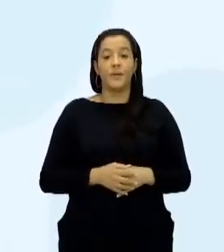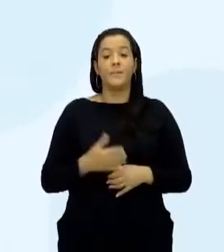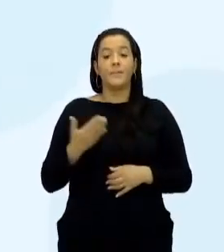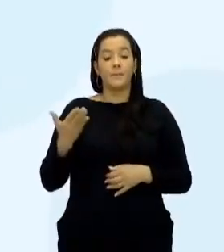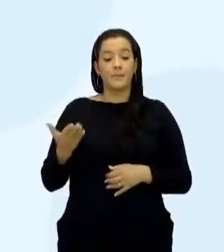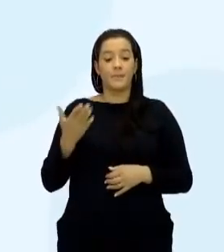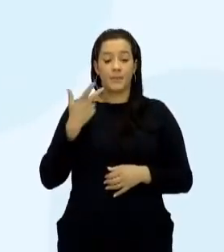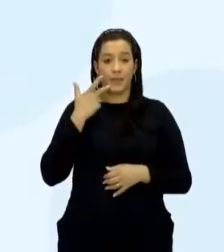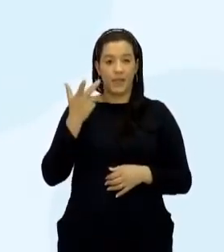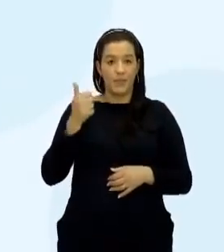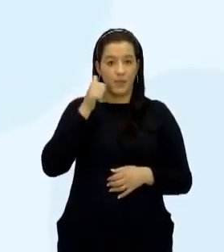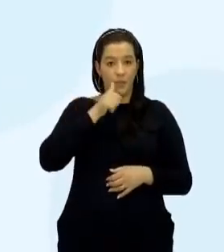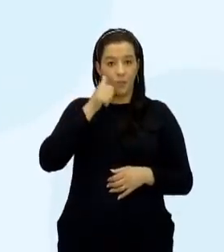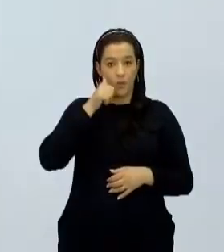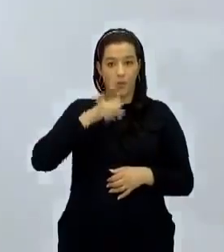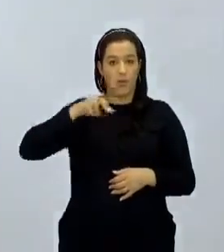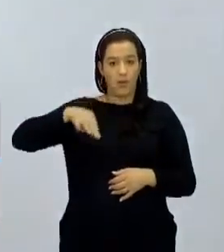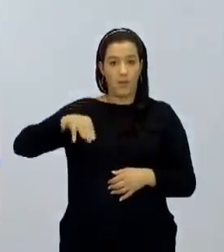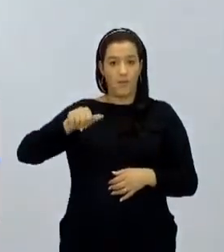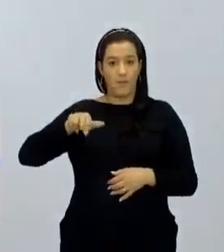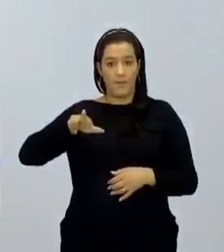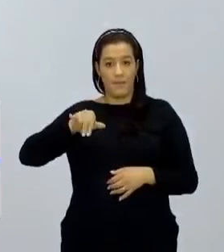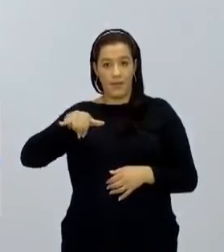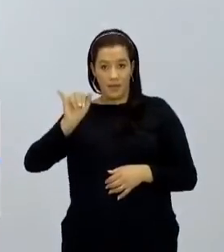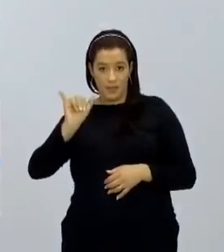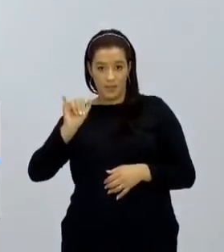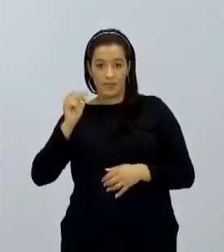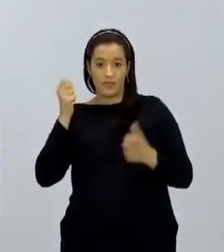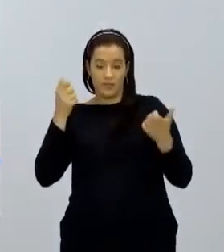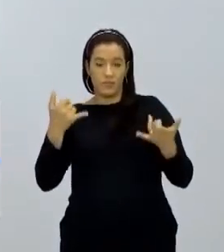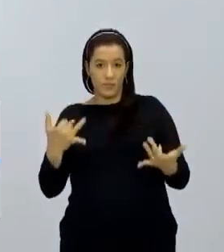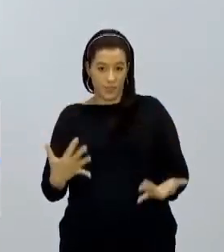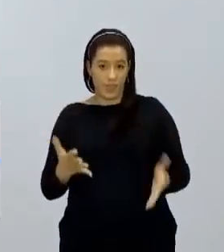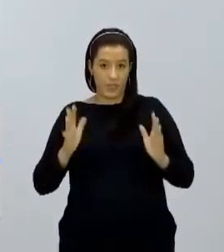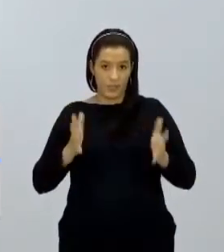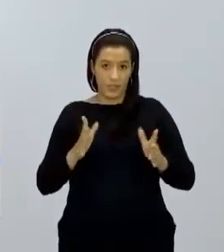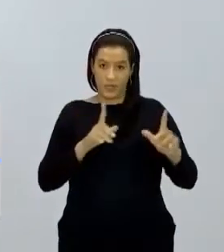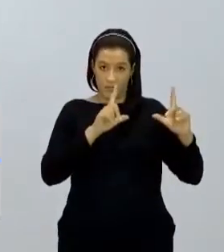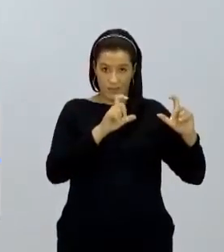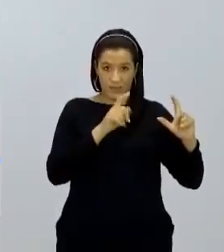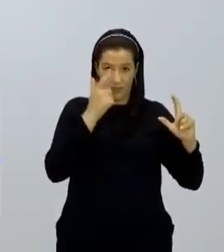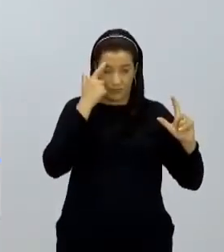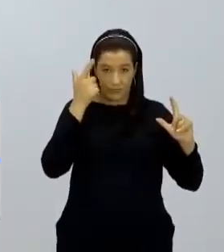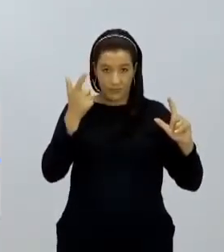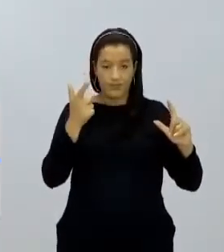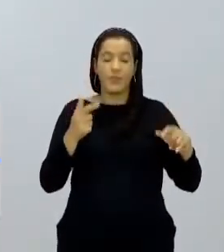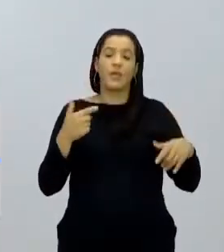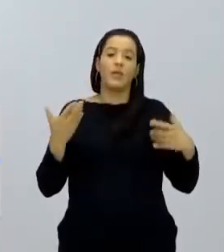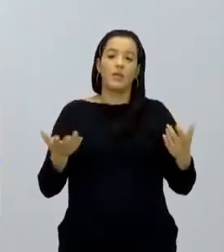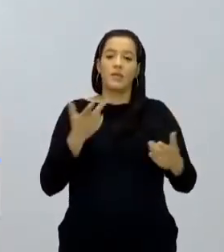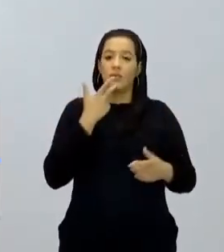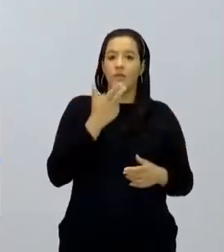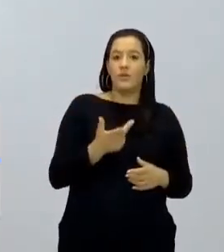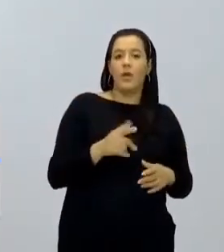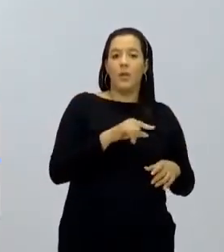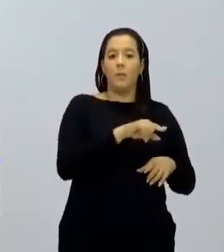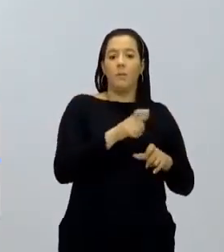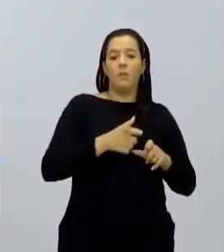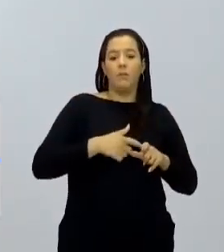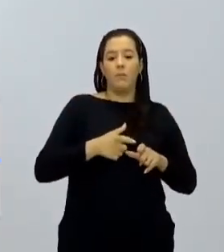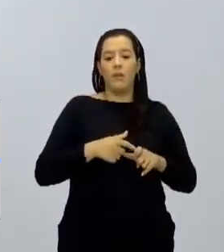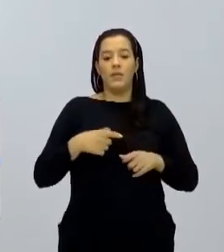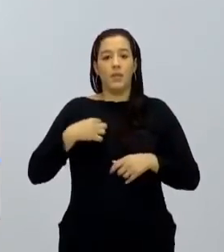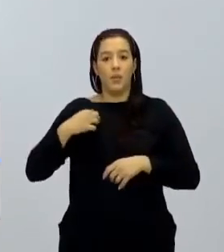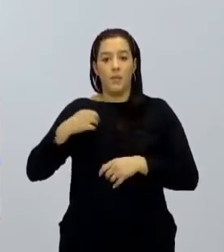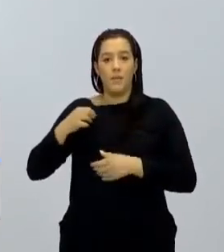da Mary Montagu, lembra? Que eu contei pra vocês lá a história da Mary Montagu, que o médico falou, olha, você passa lá o